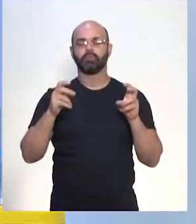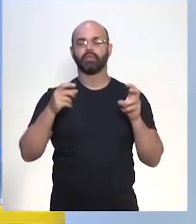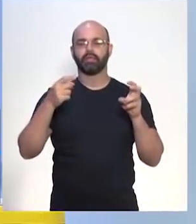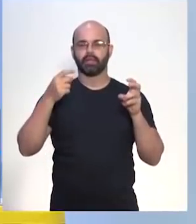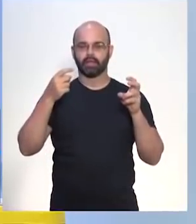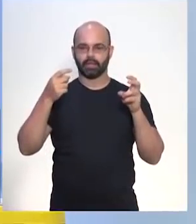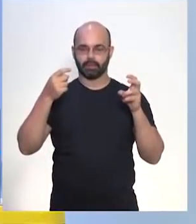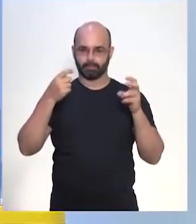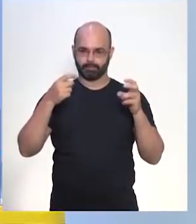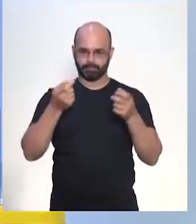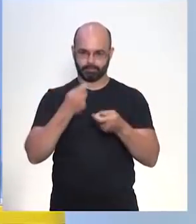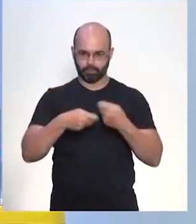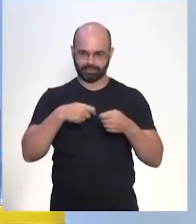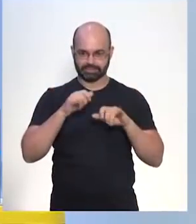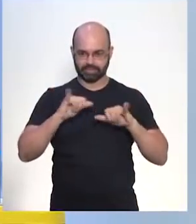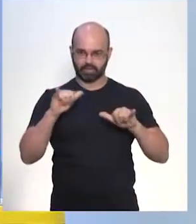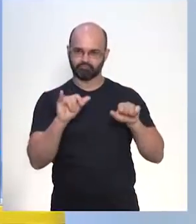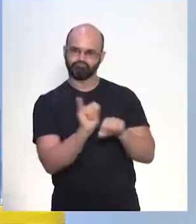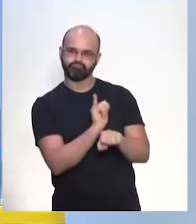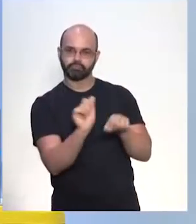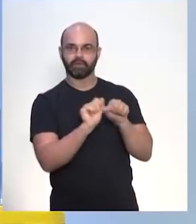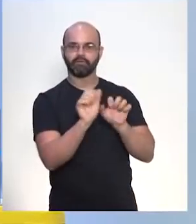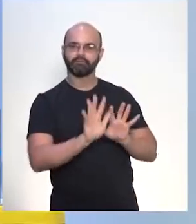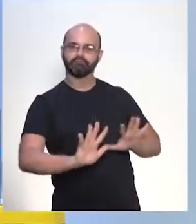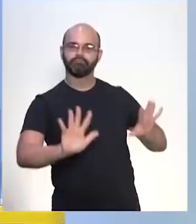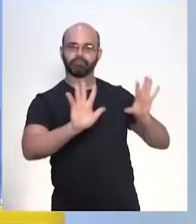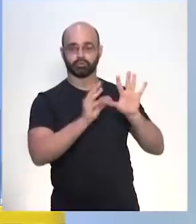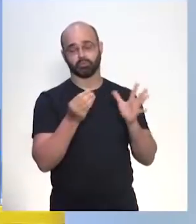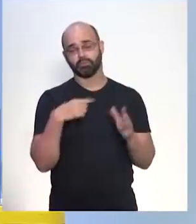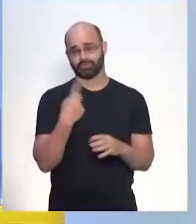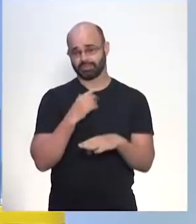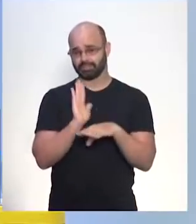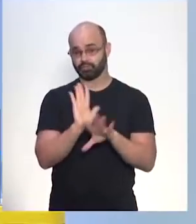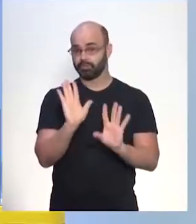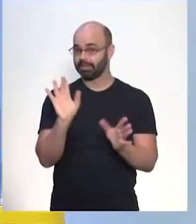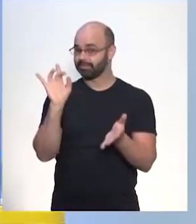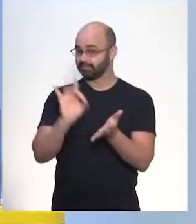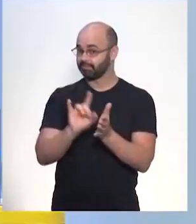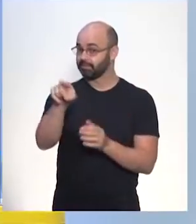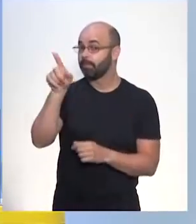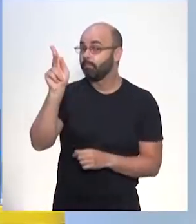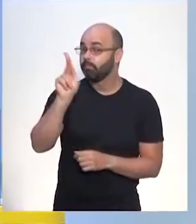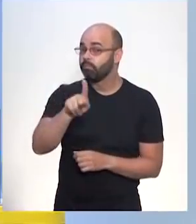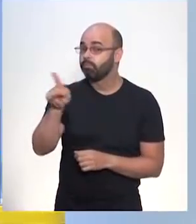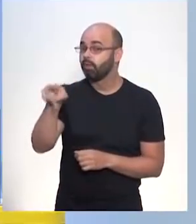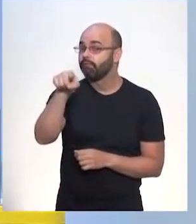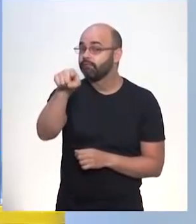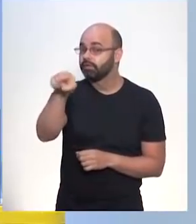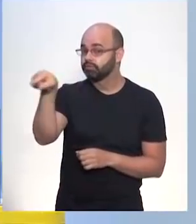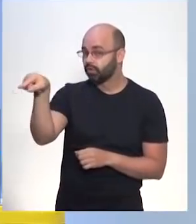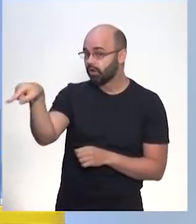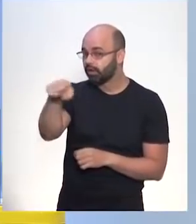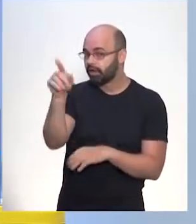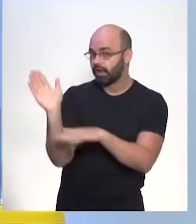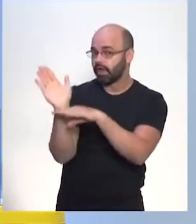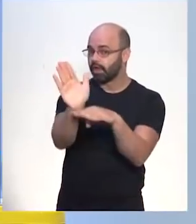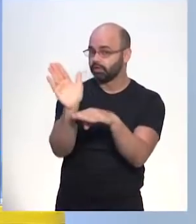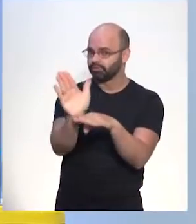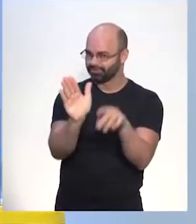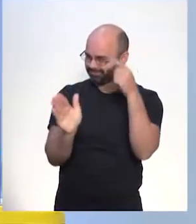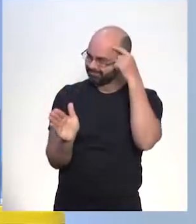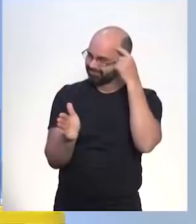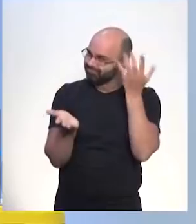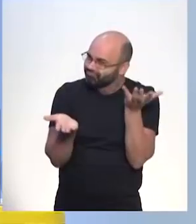tirar as dúvidas. A gente ajuda aqui, mas o professor, o seu professor, é o seu professor de sala de aula, tá? Meu amor, meu querido,